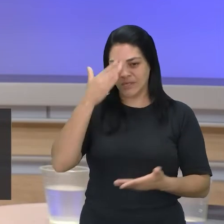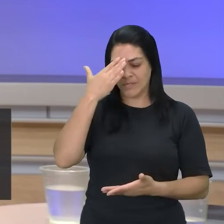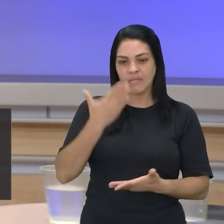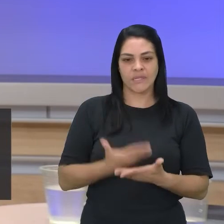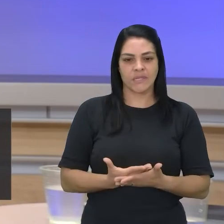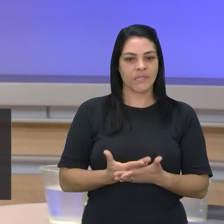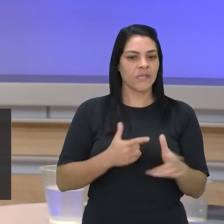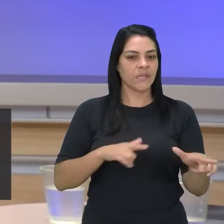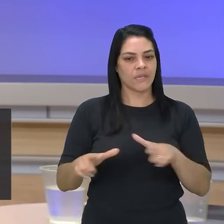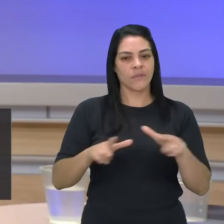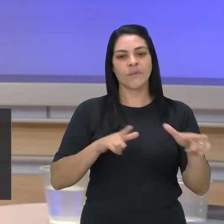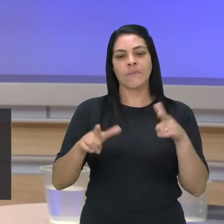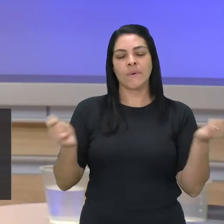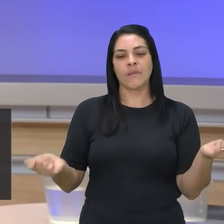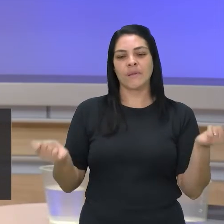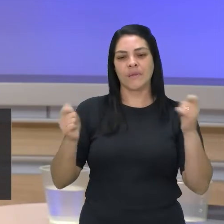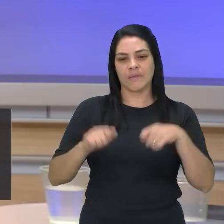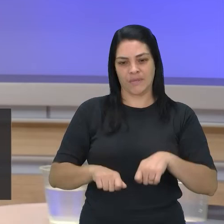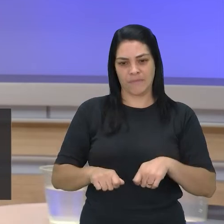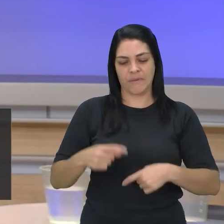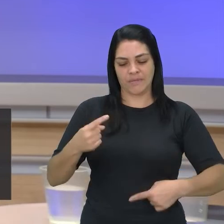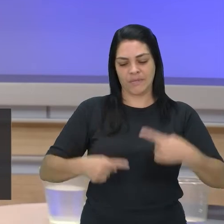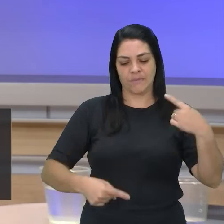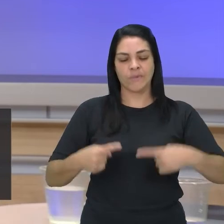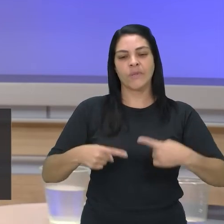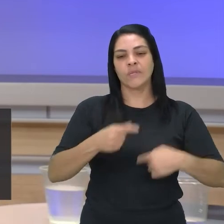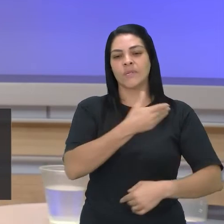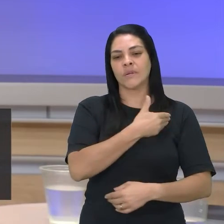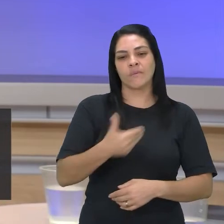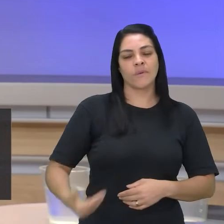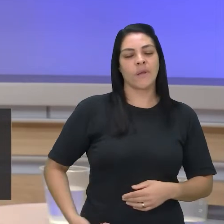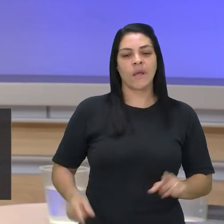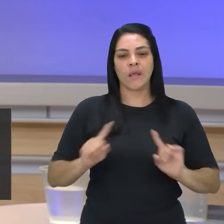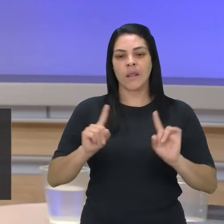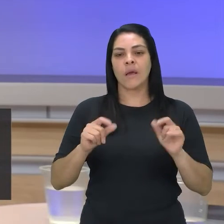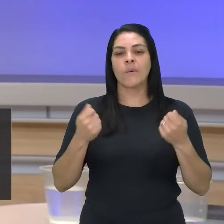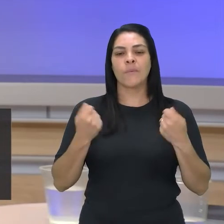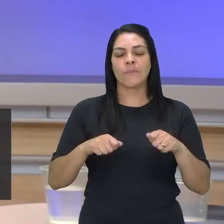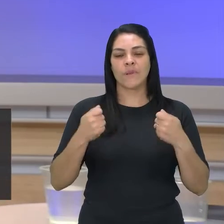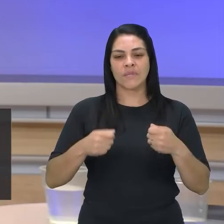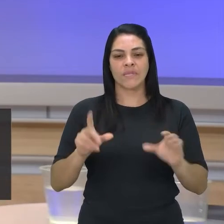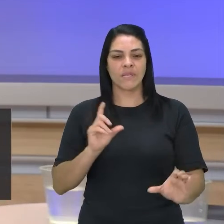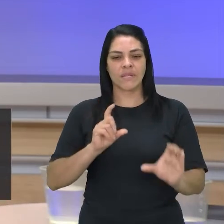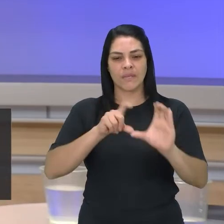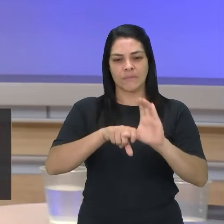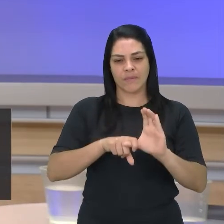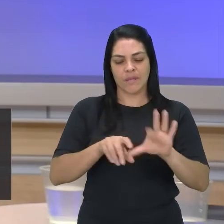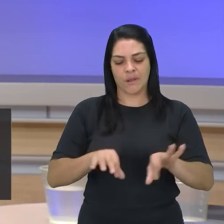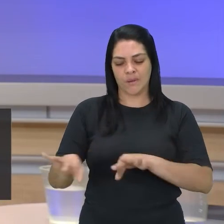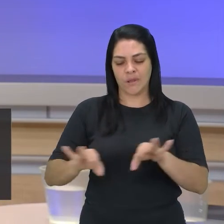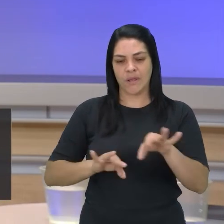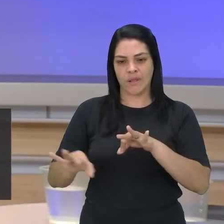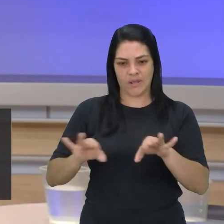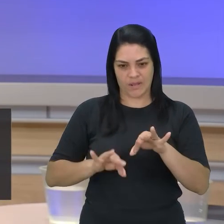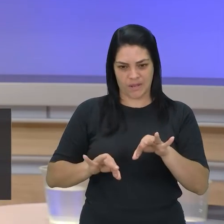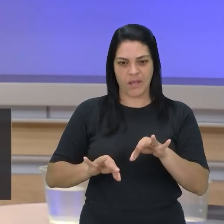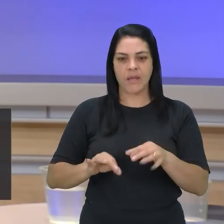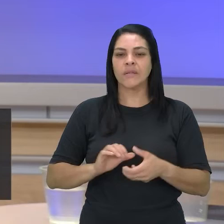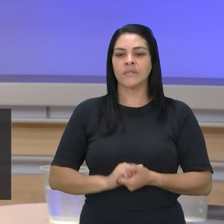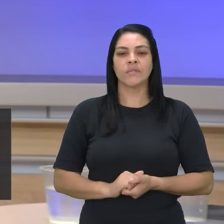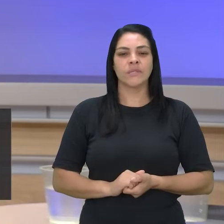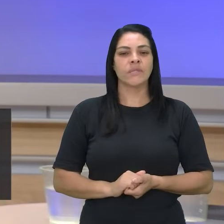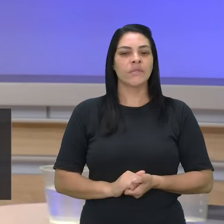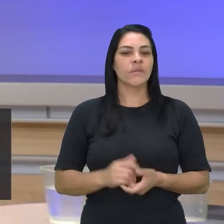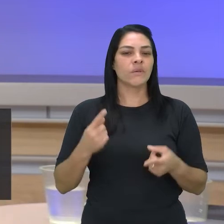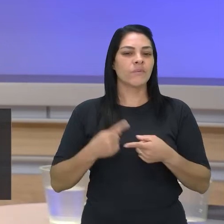virar política pública. Né? Eu acho que não precisa depender de uma organização da sociedade civil para que um programa de